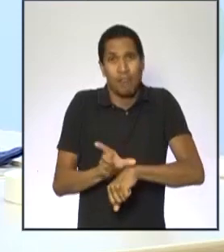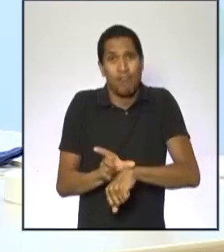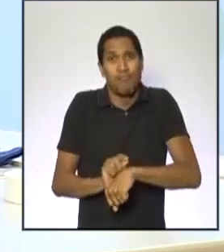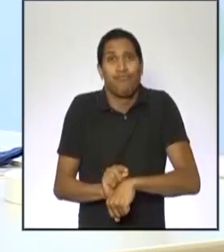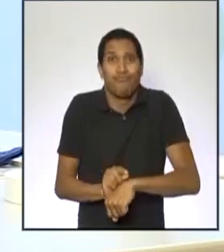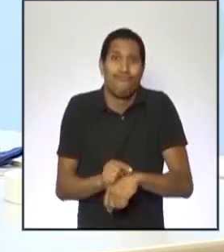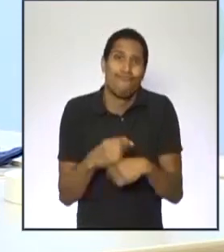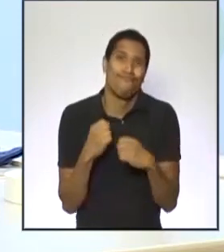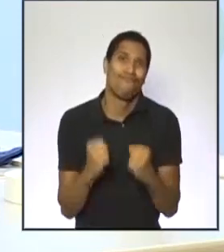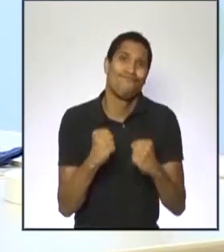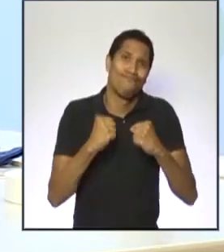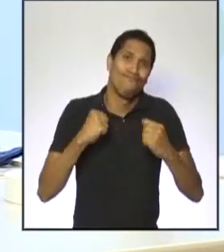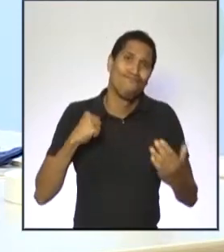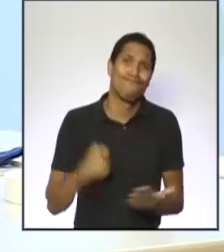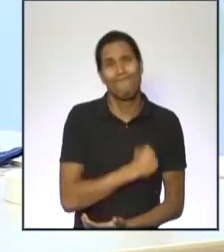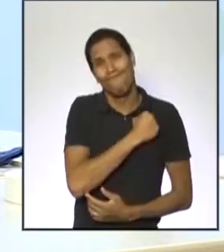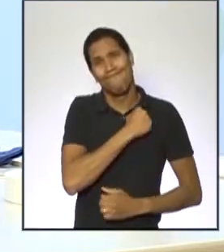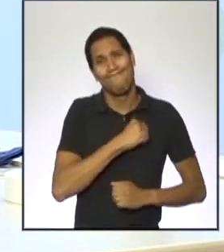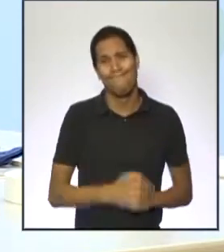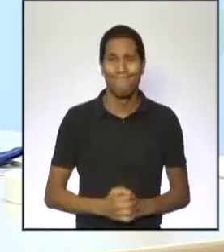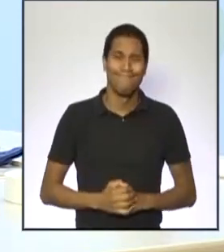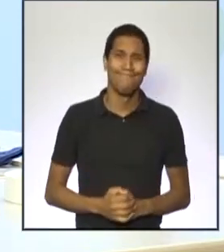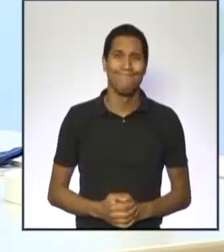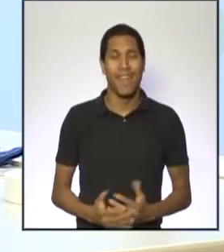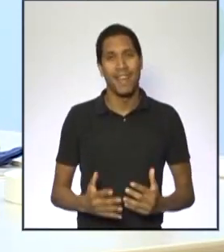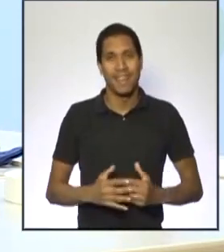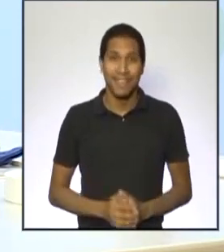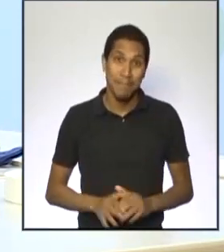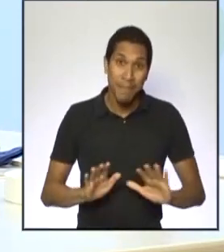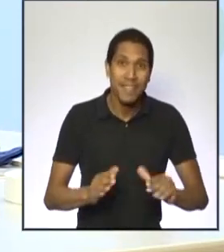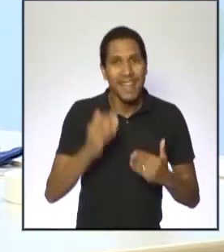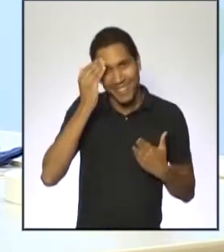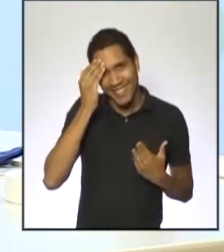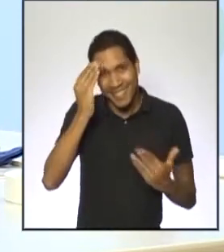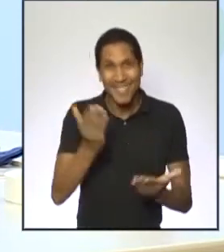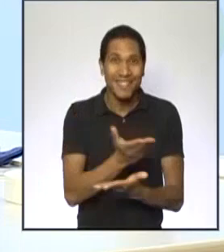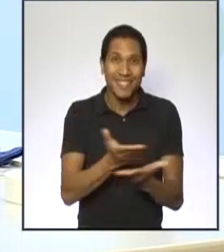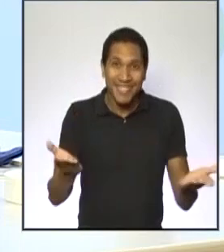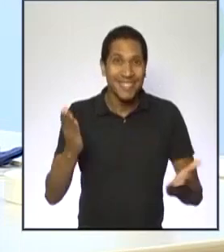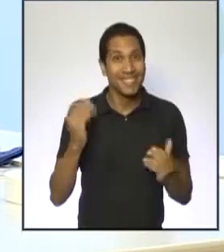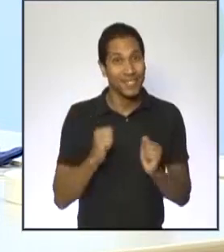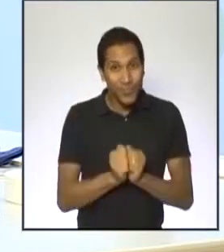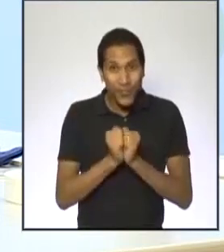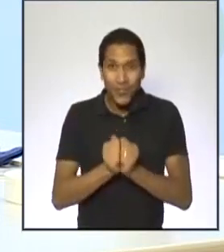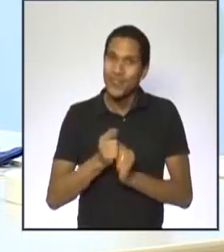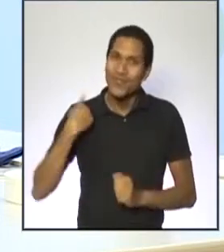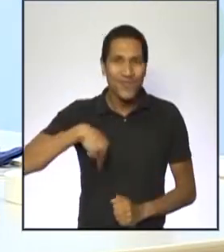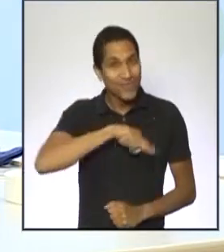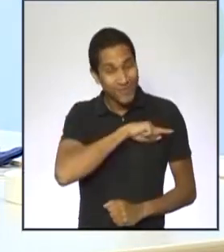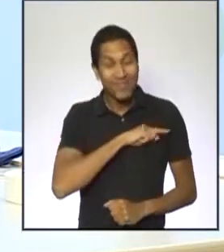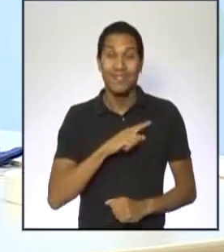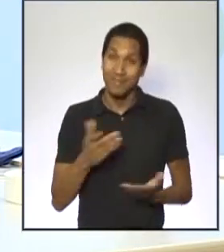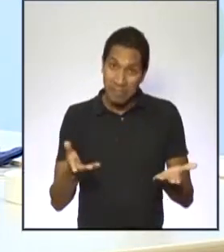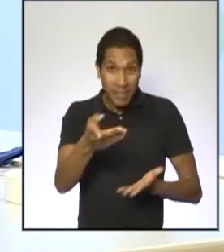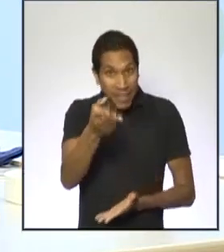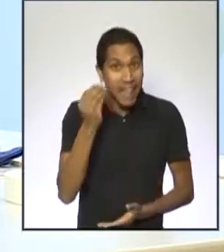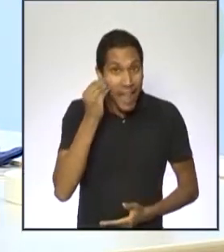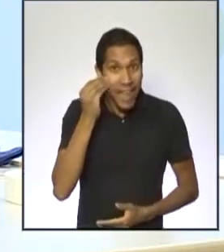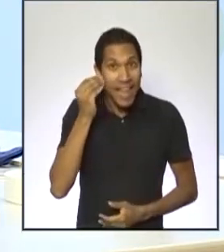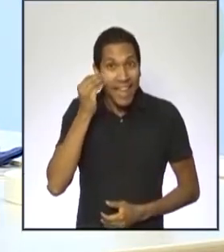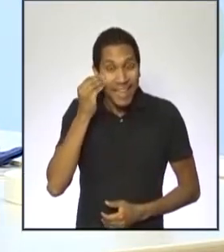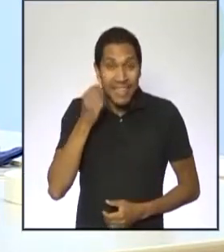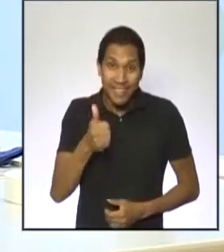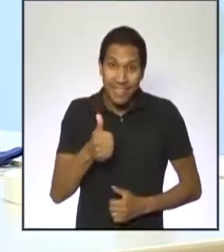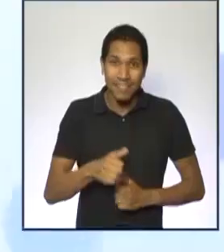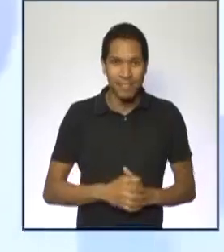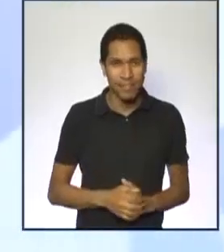né? Eu quero agradecer a vocês que estiveram conosco todo esse período. Façam o teste, mas eu também